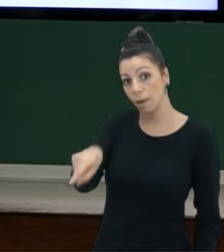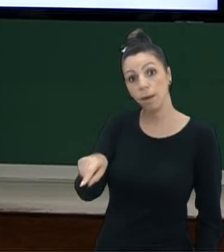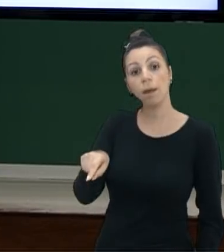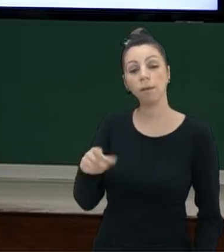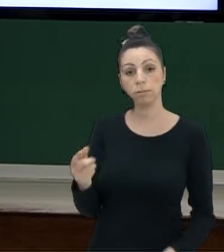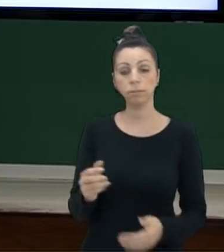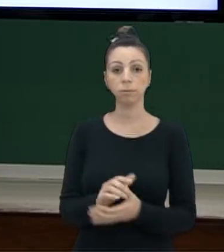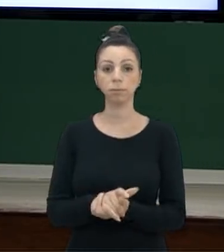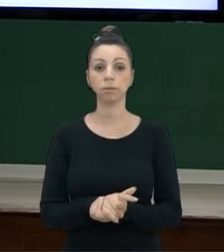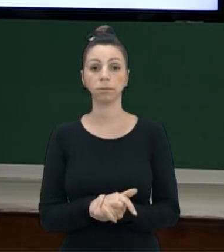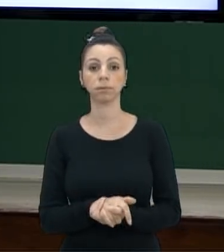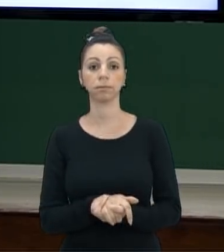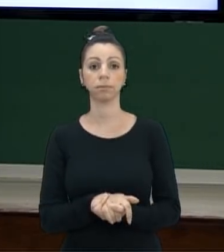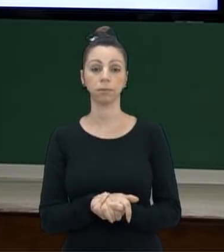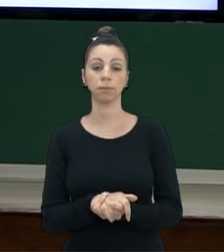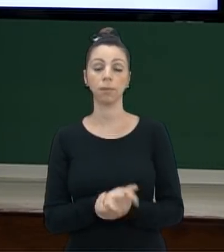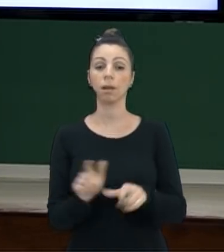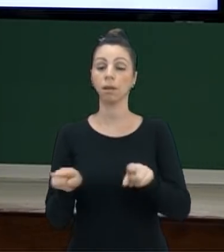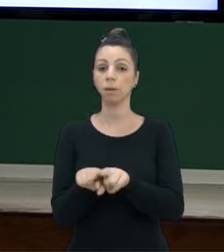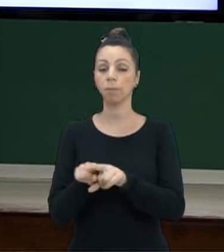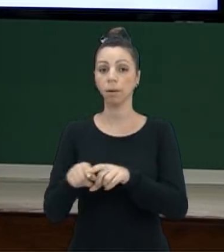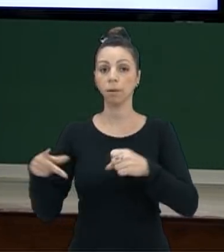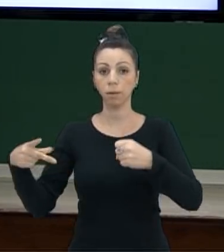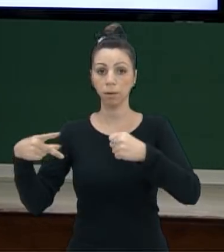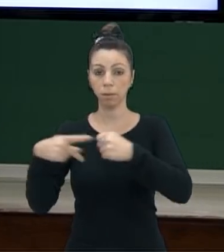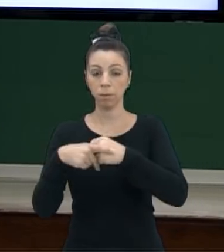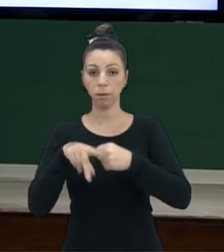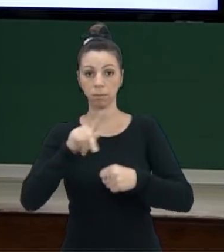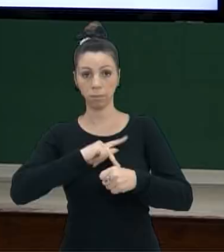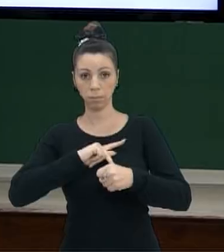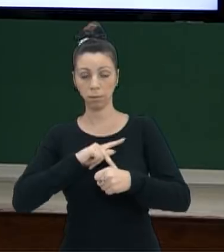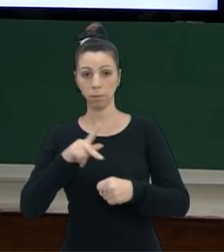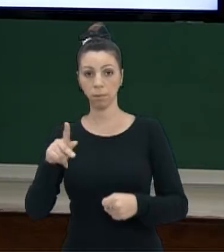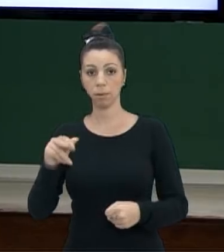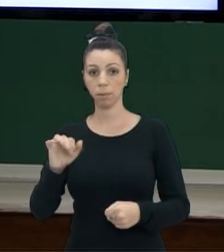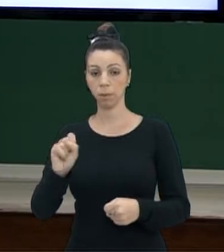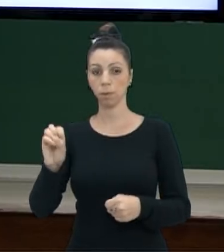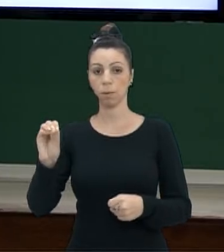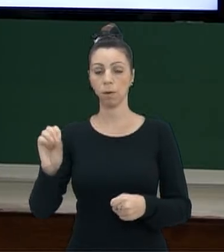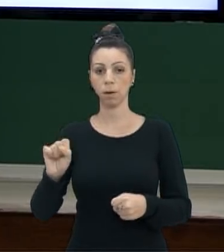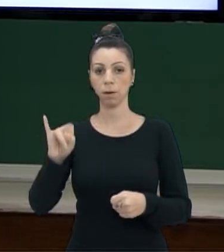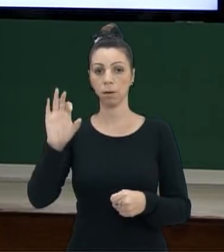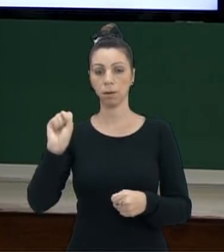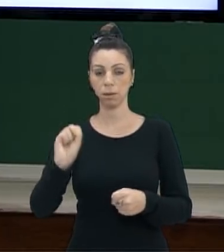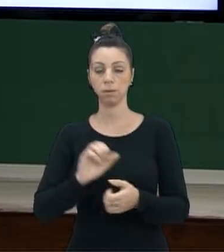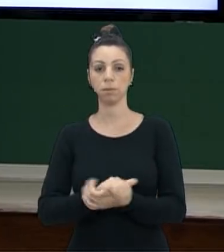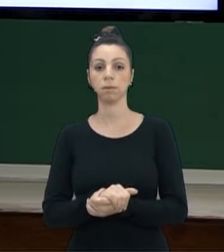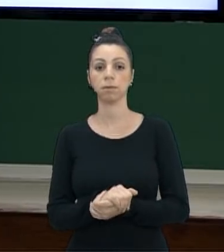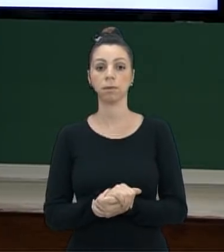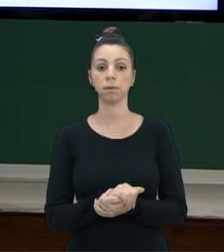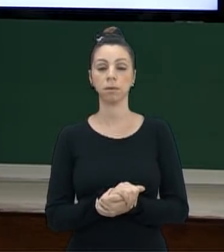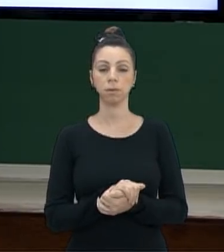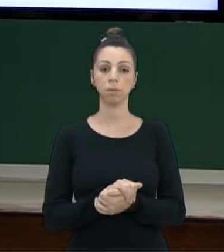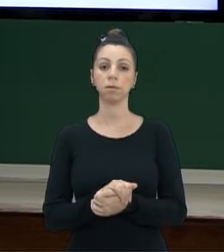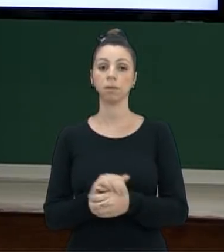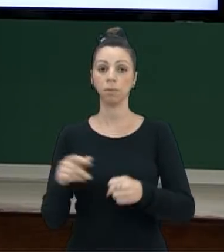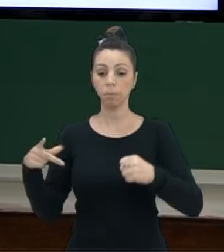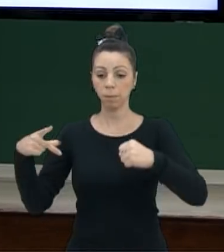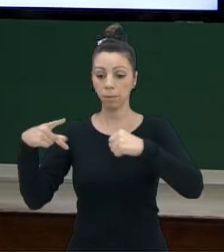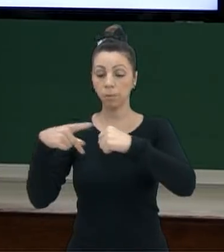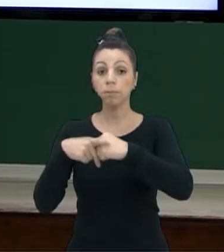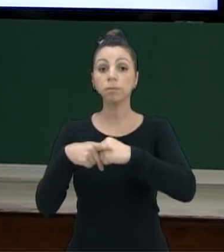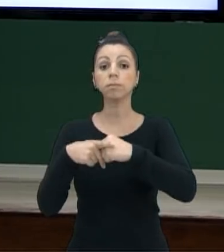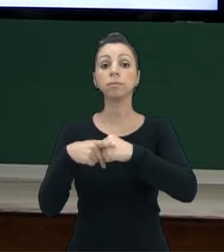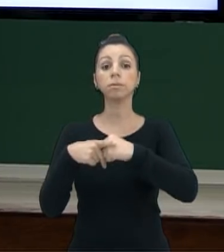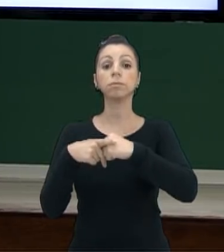discurso lá. E também aos pronomes pessoais. Então, pronomes pessoais, mas eles são os